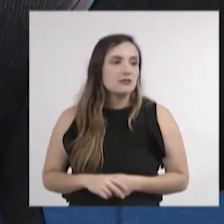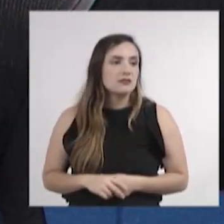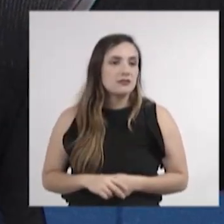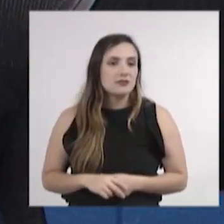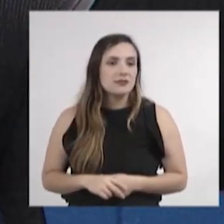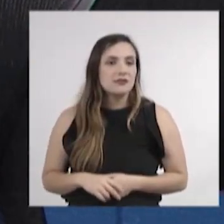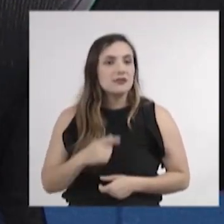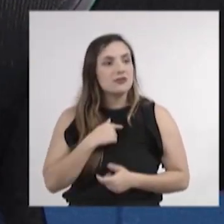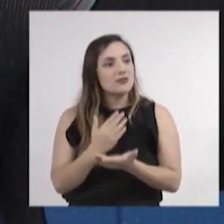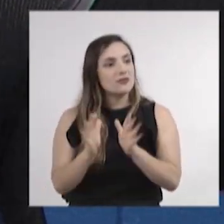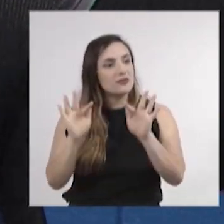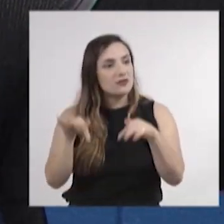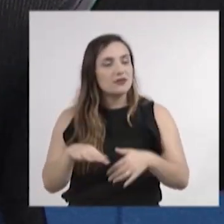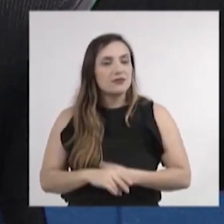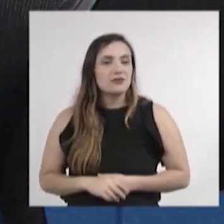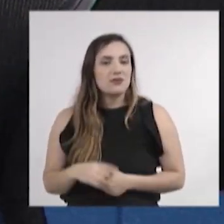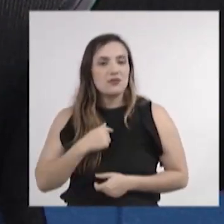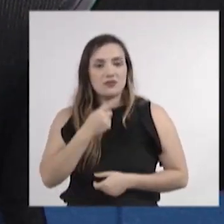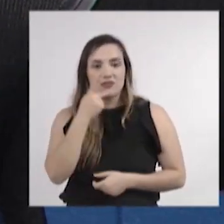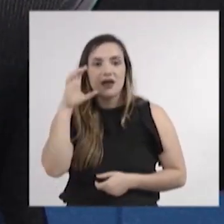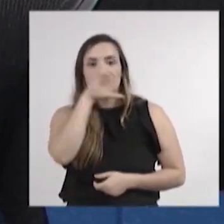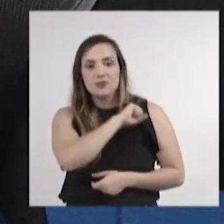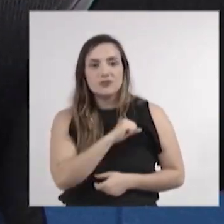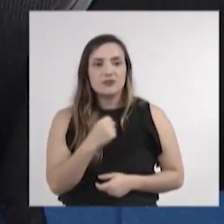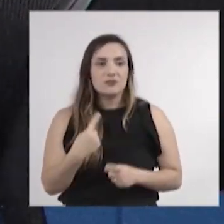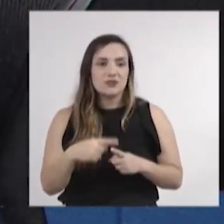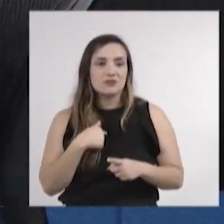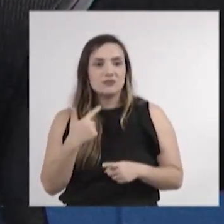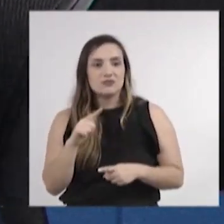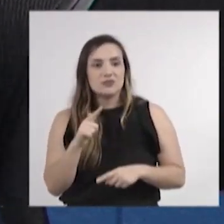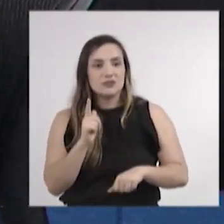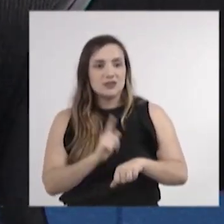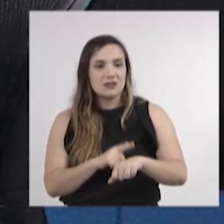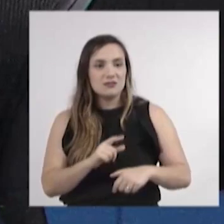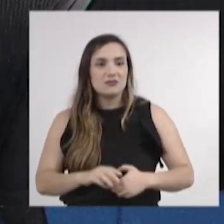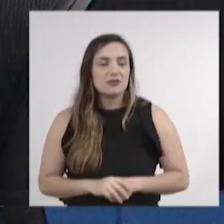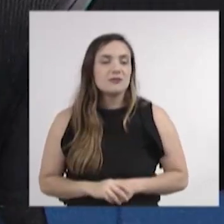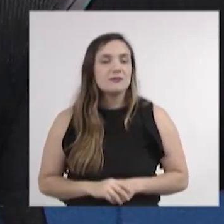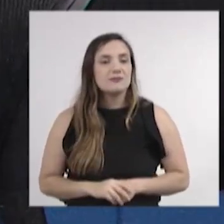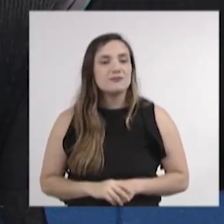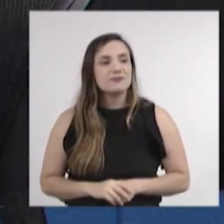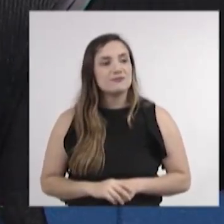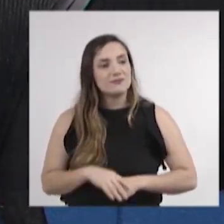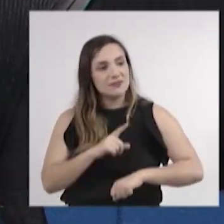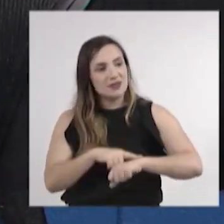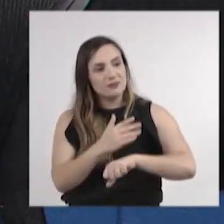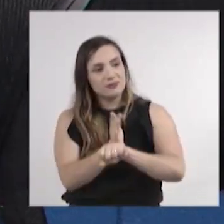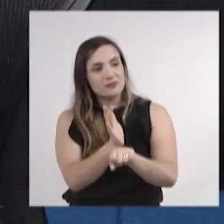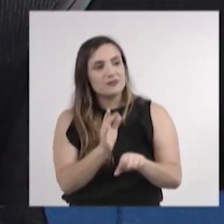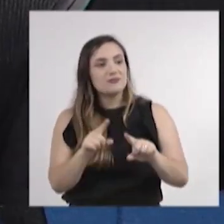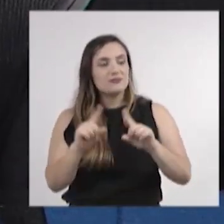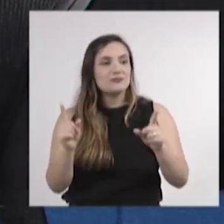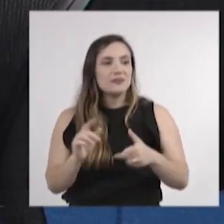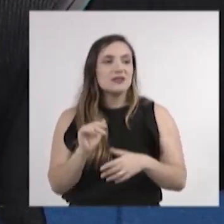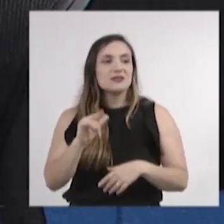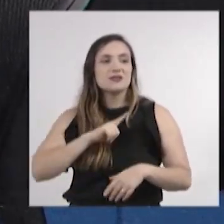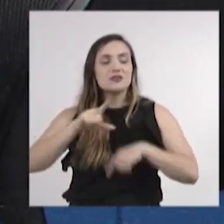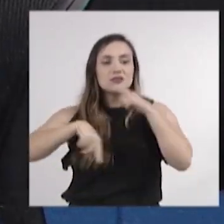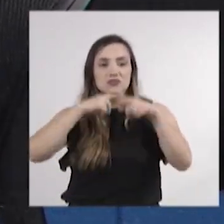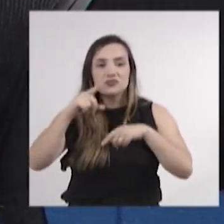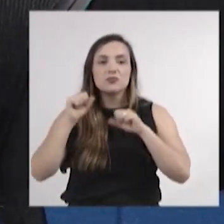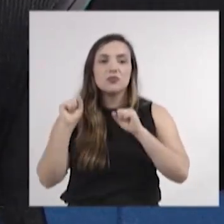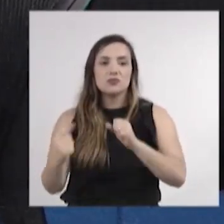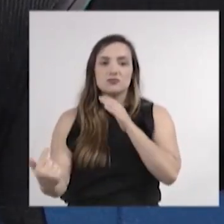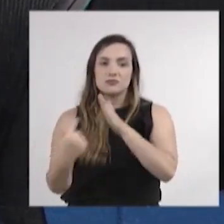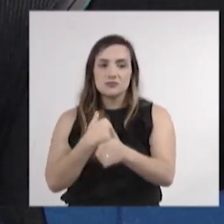Bom, terminei. Falei rápido, porque o tempo não... Acabei passando um pouquinho também do tempo ali, né? Mas, caso tenha perguntas